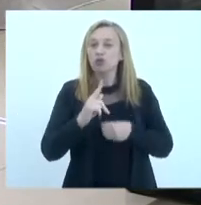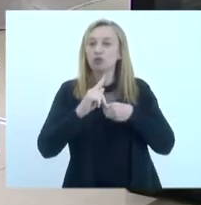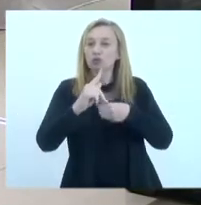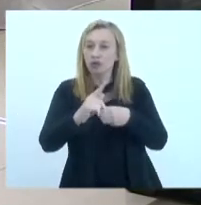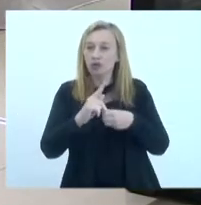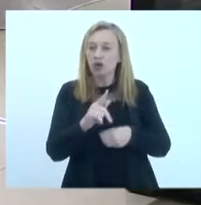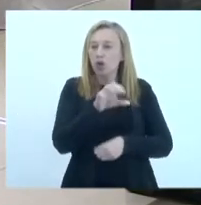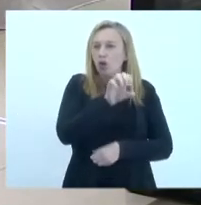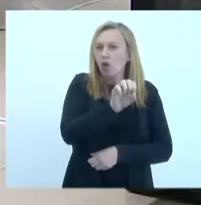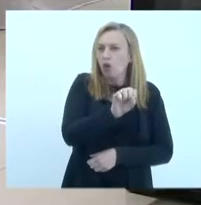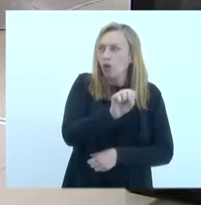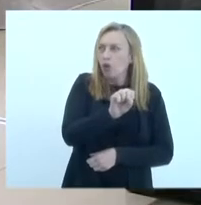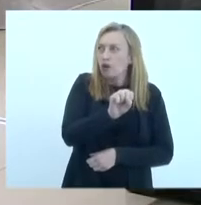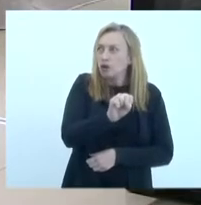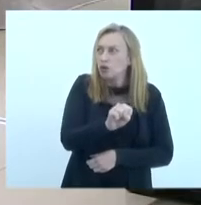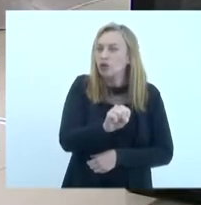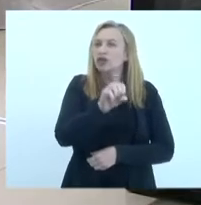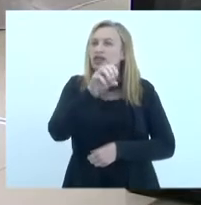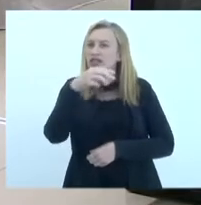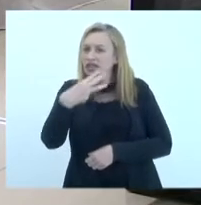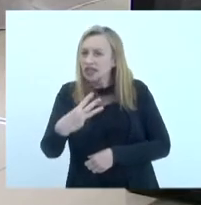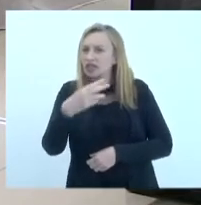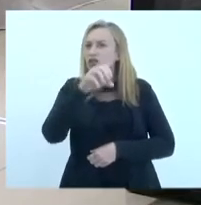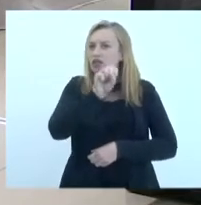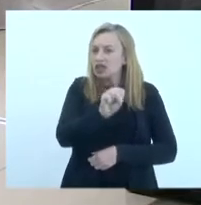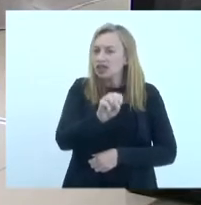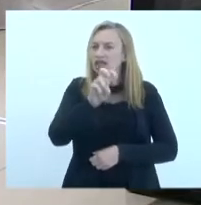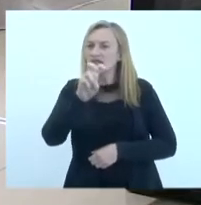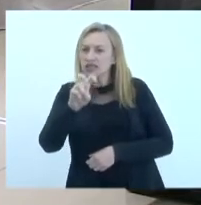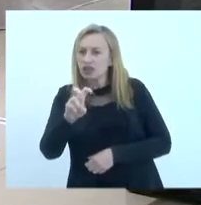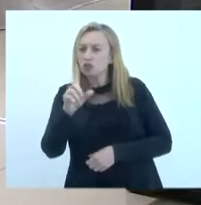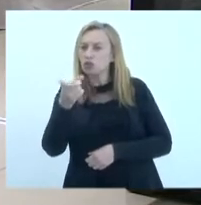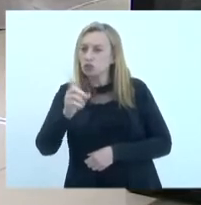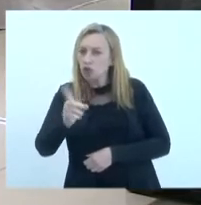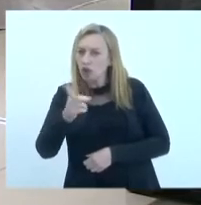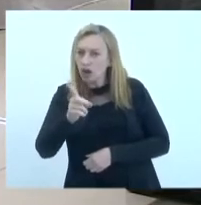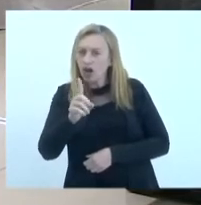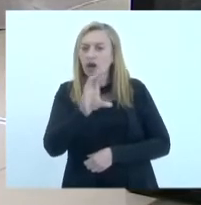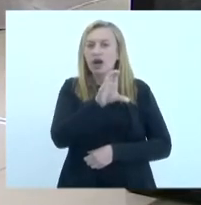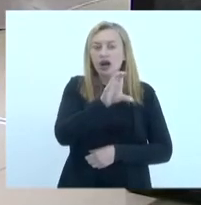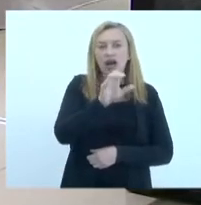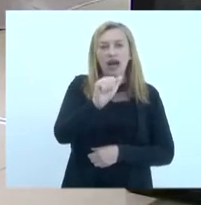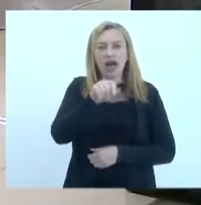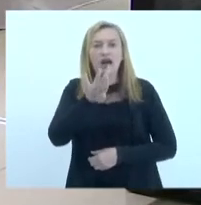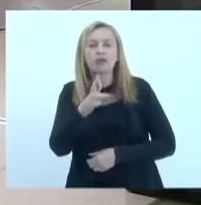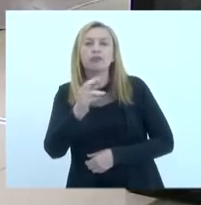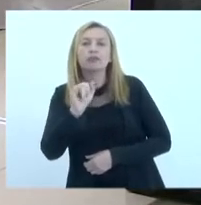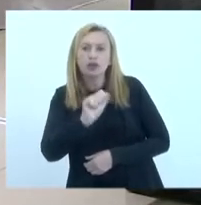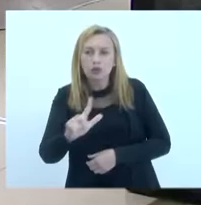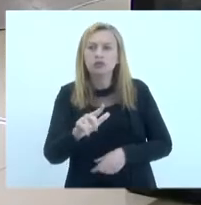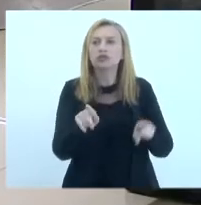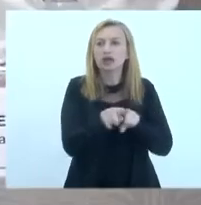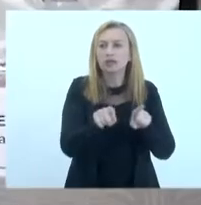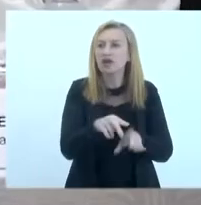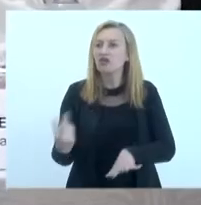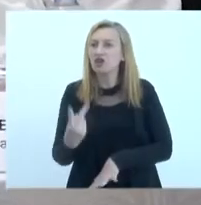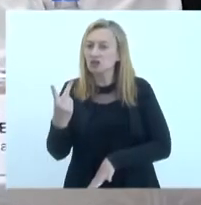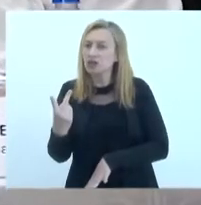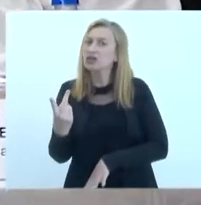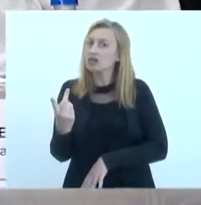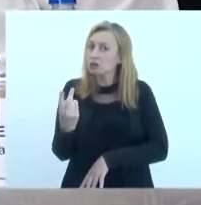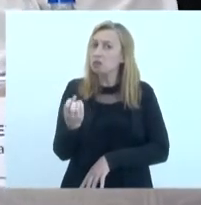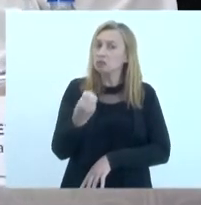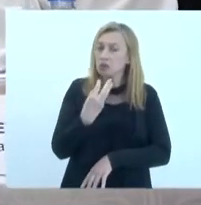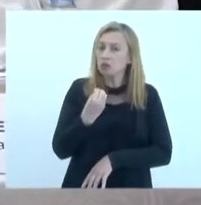petróleo, 83, 85 dólares. O câmbio também, uma valorização muito